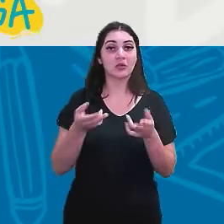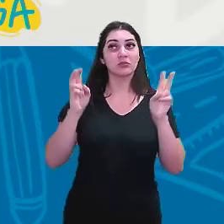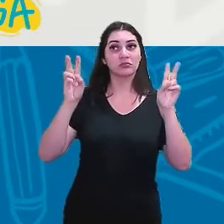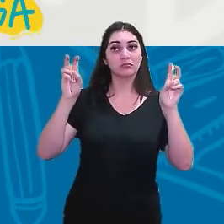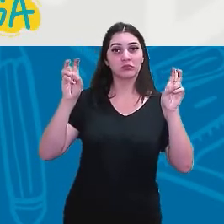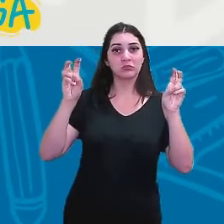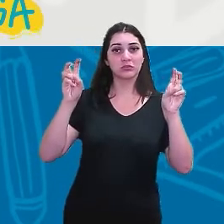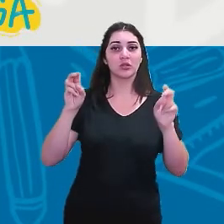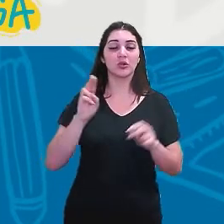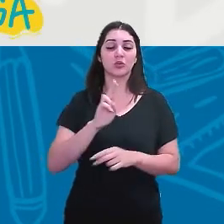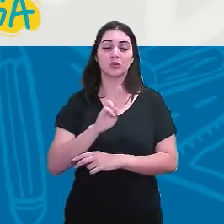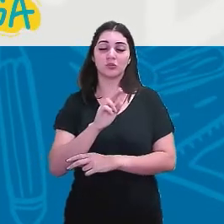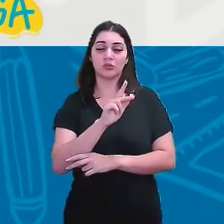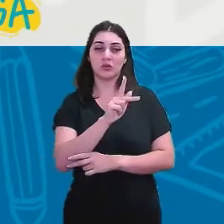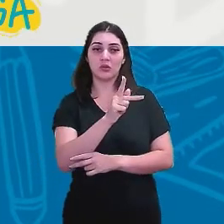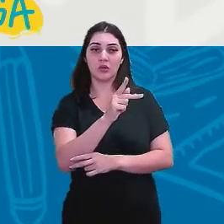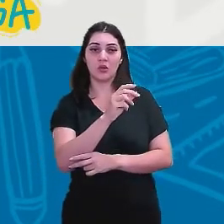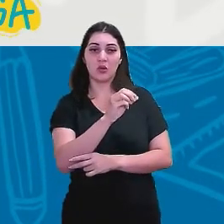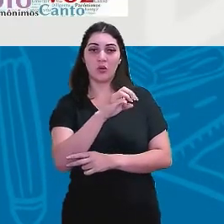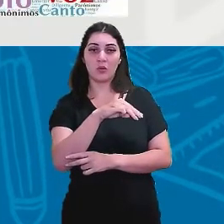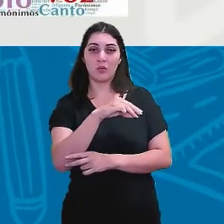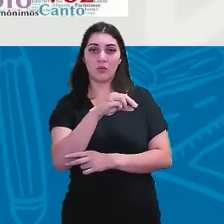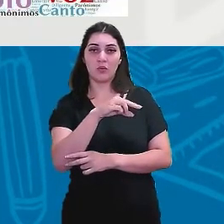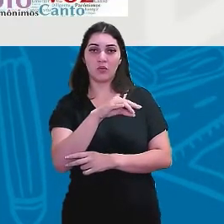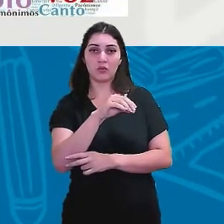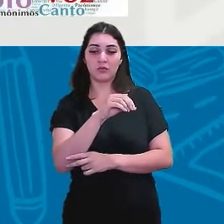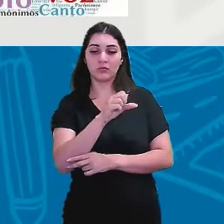chama homônimos e parônimos.